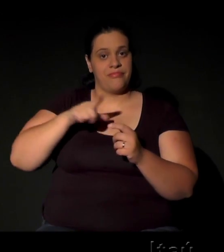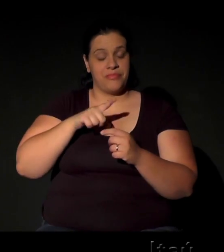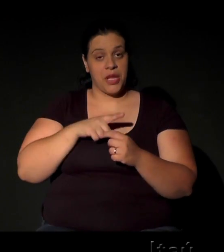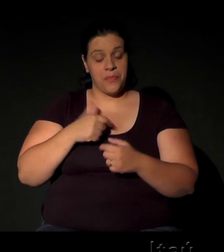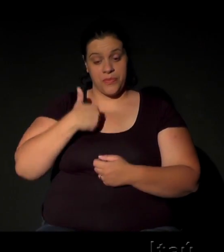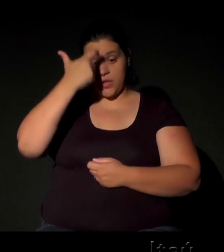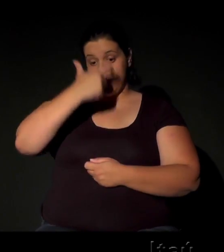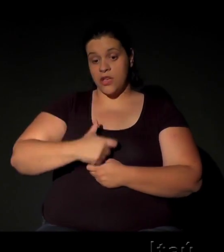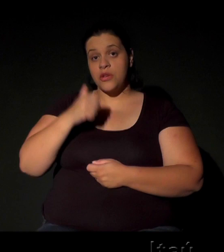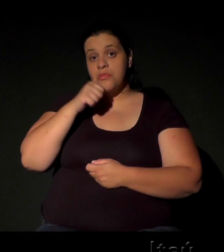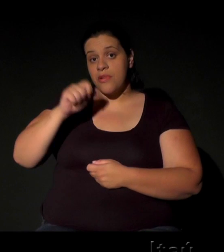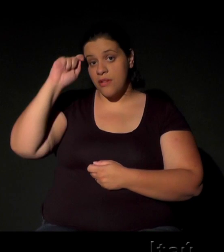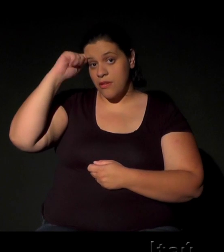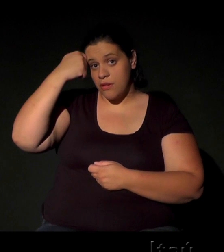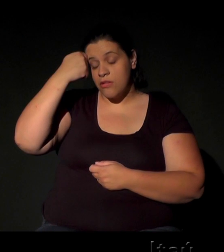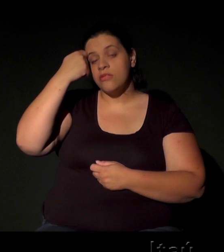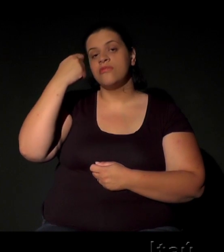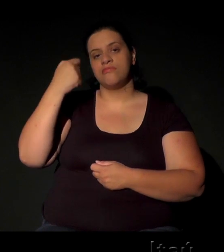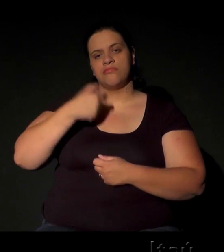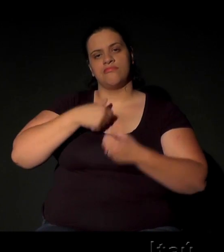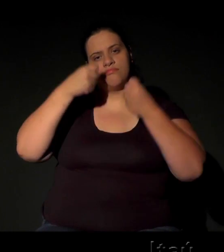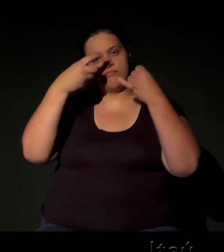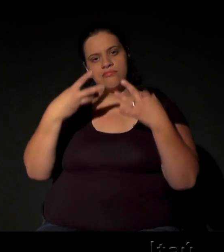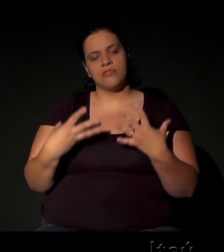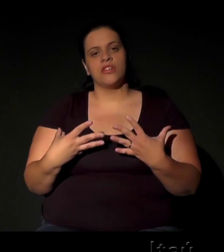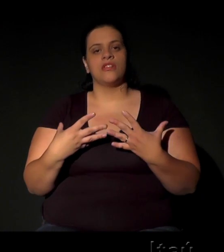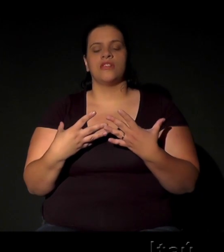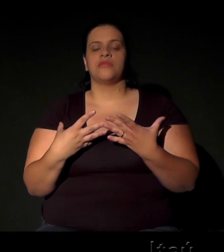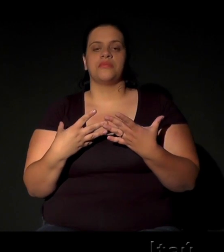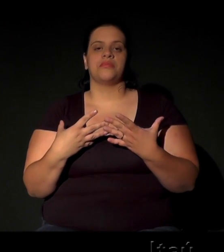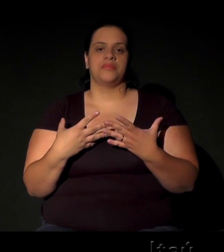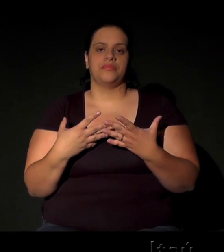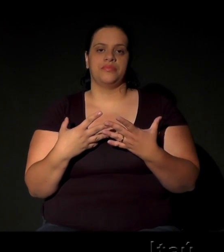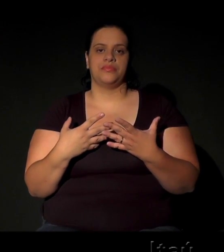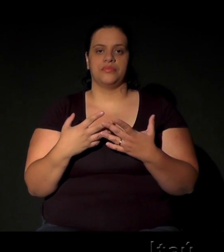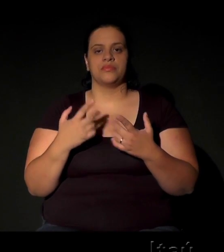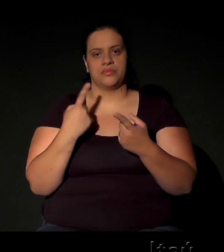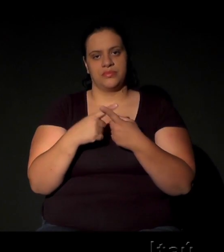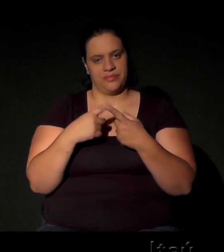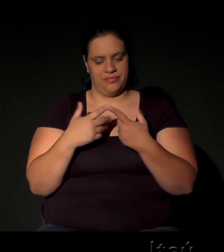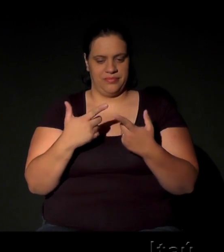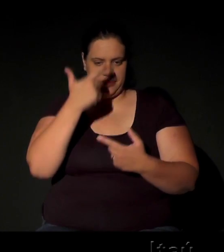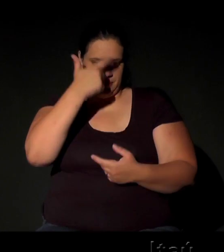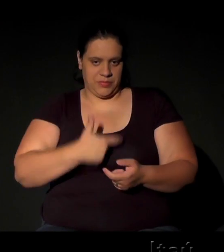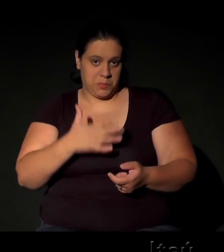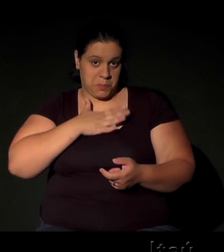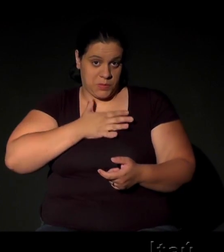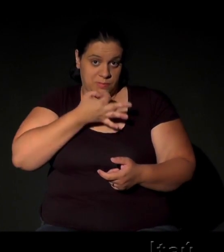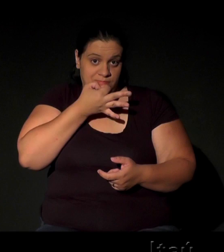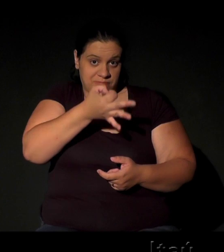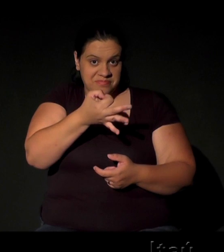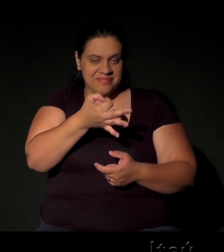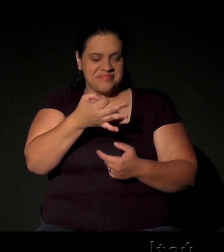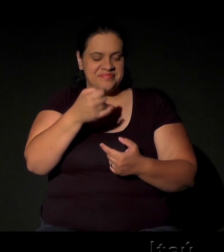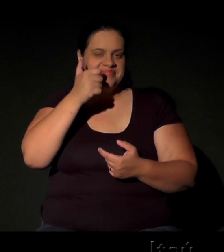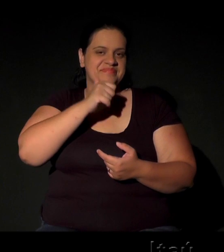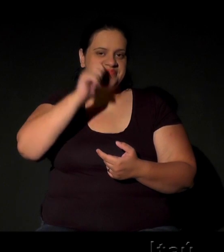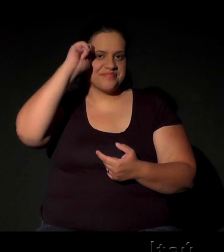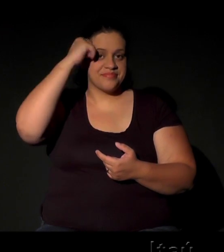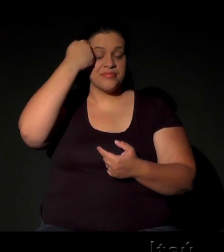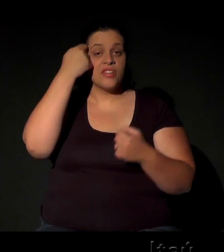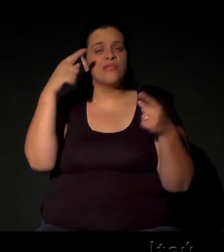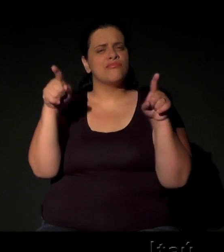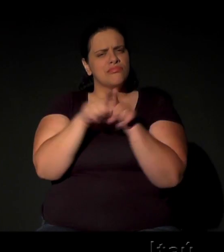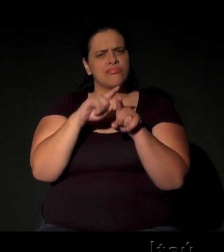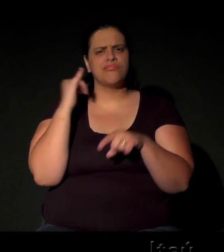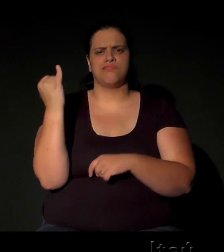como mulher negra né falo eh a partir desse lugar e acho que é extremamente